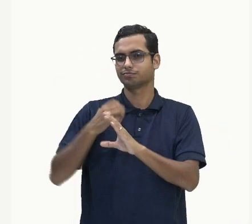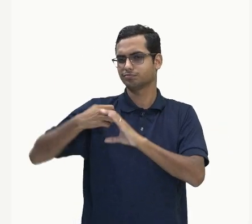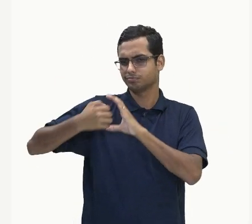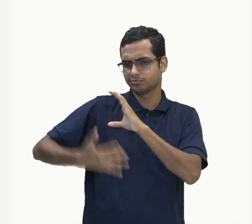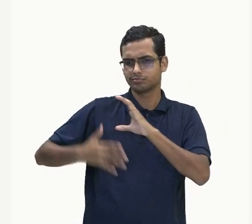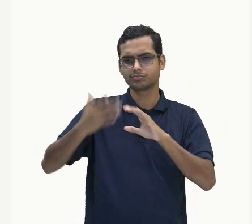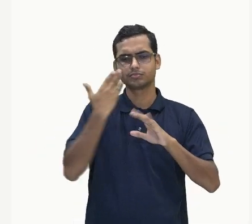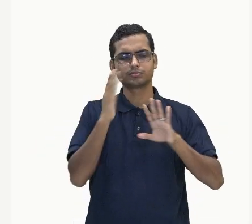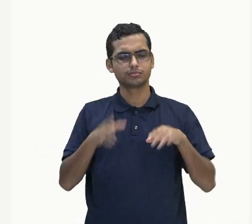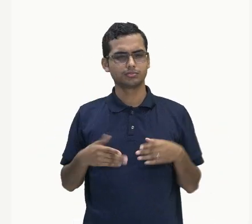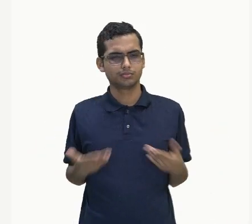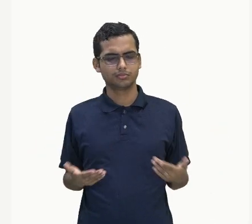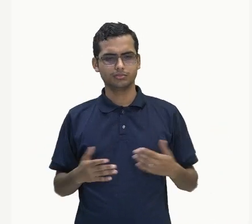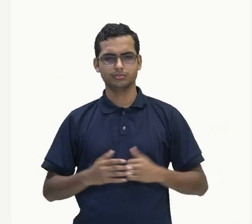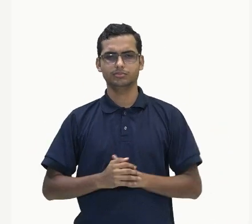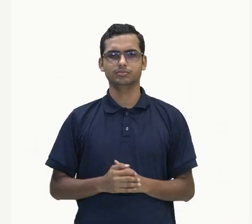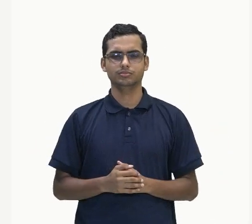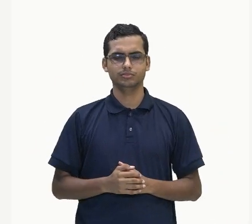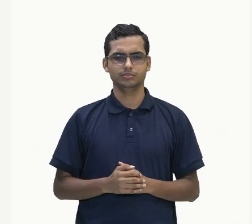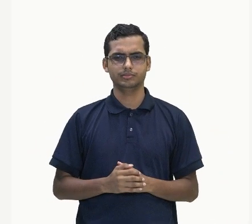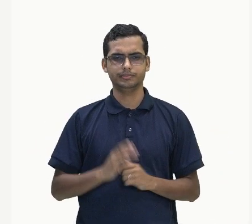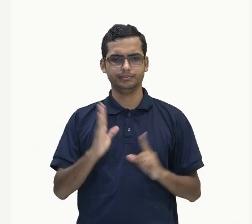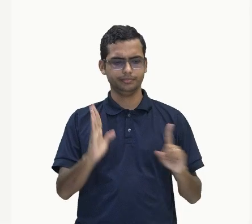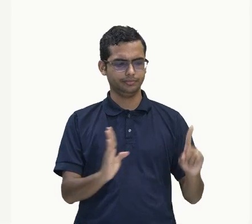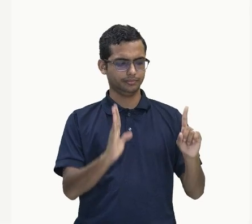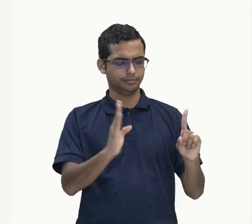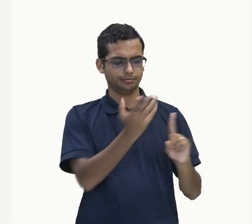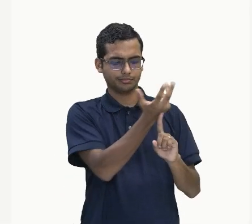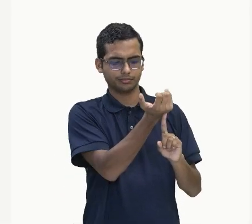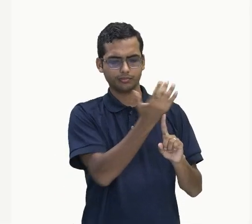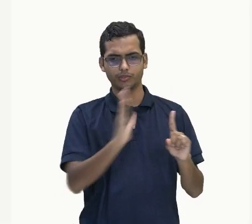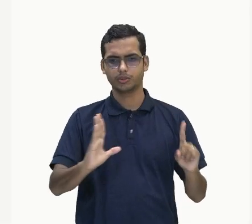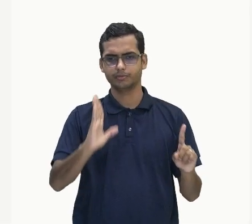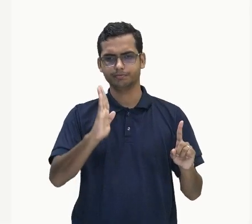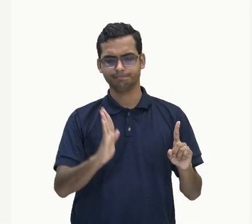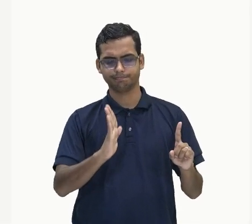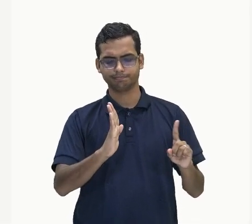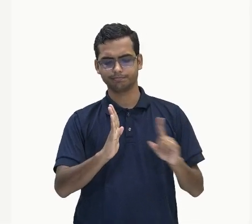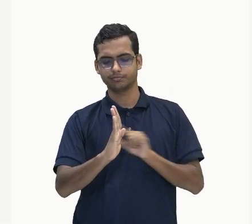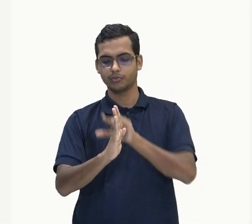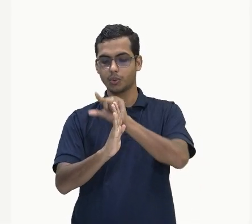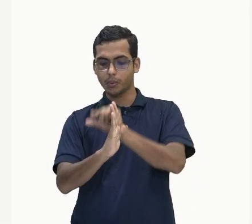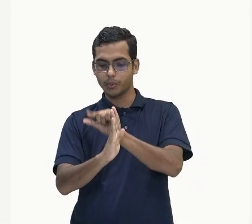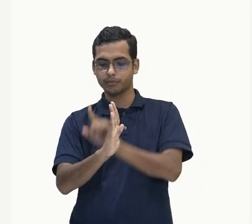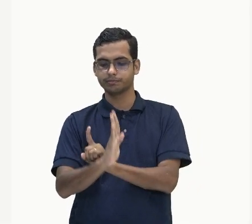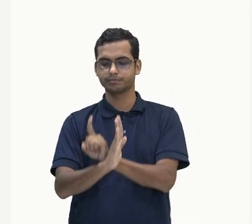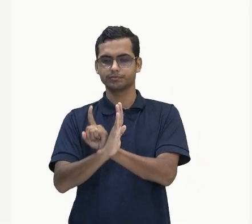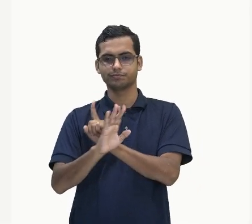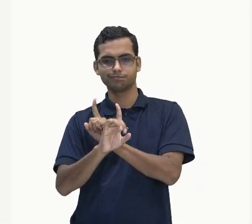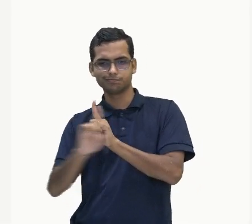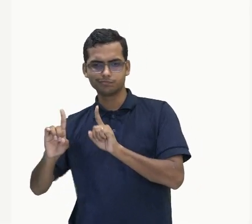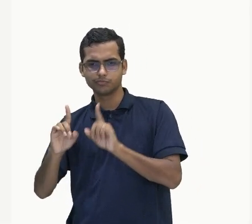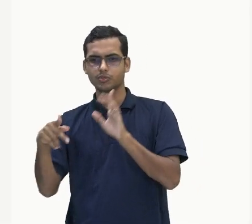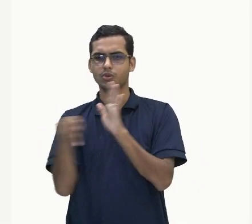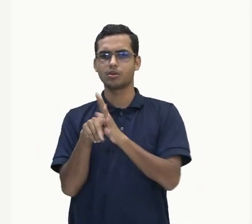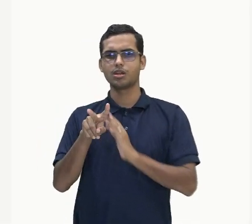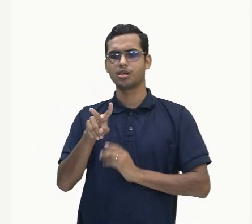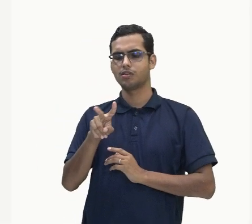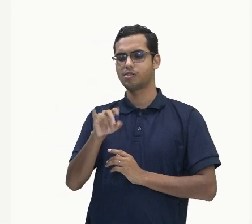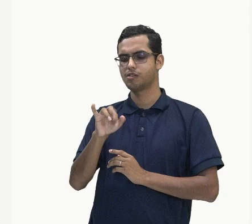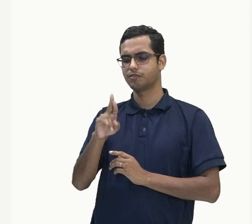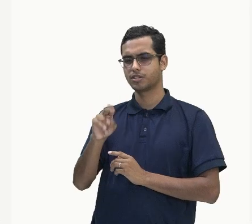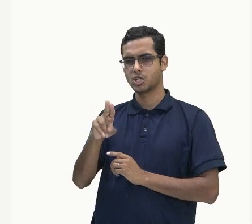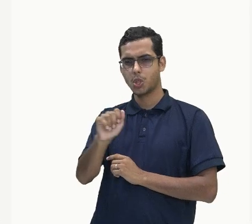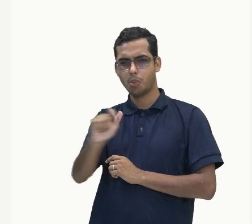da imagem são menor, direita e virtual. Tá certo? E está atrás do espelho, então